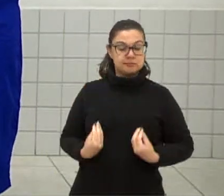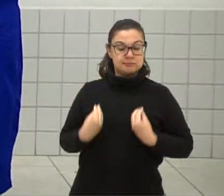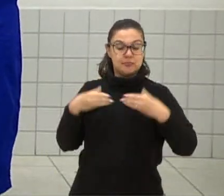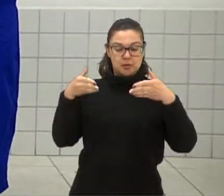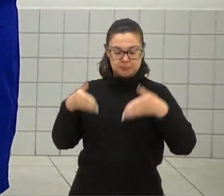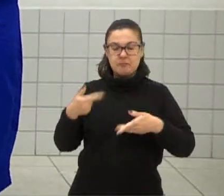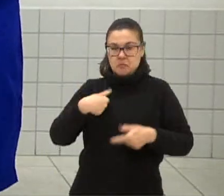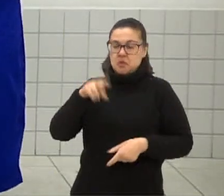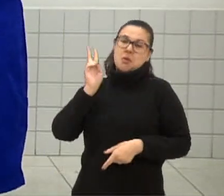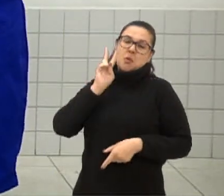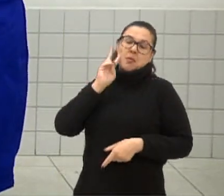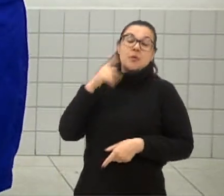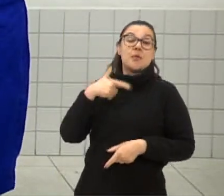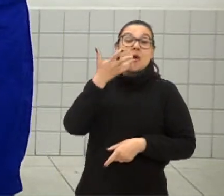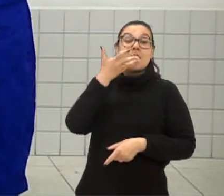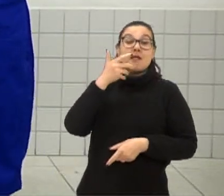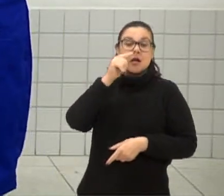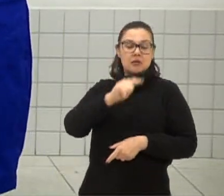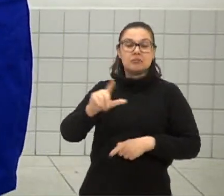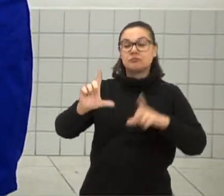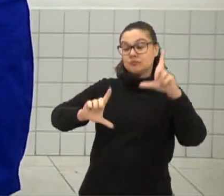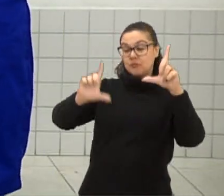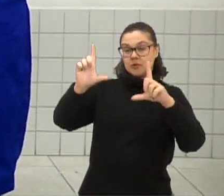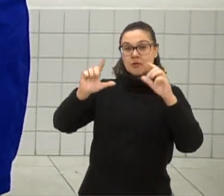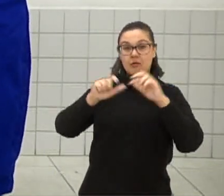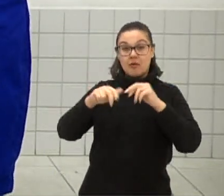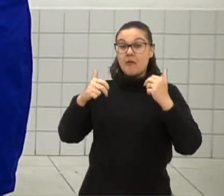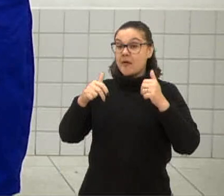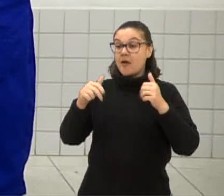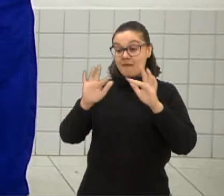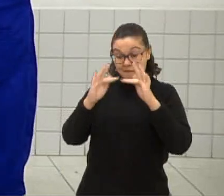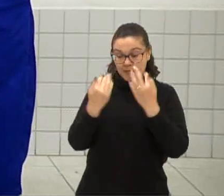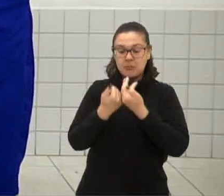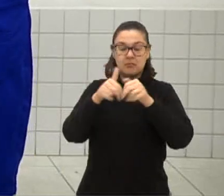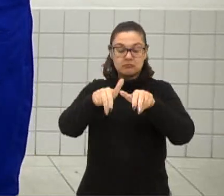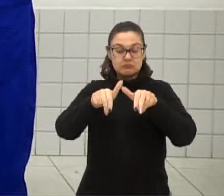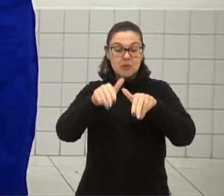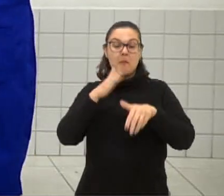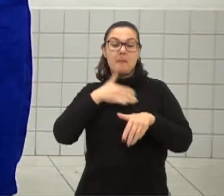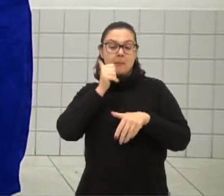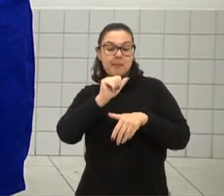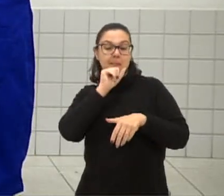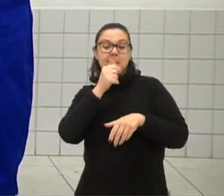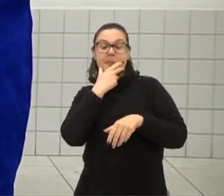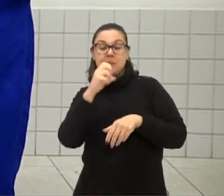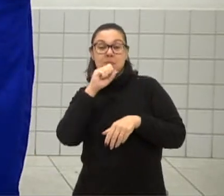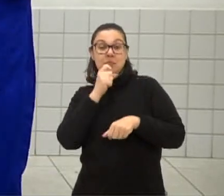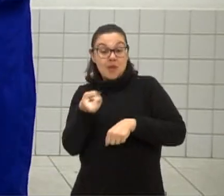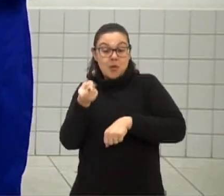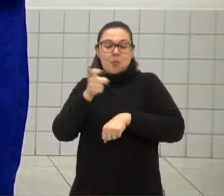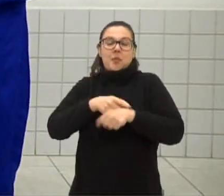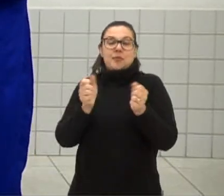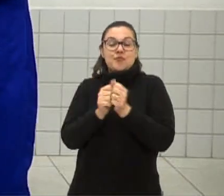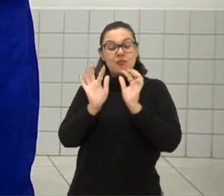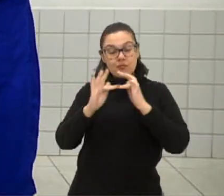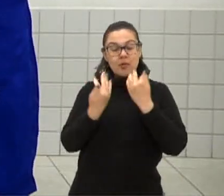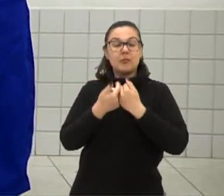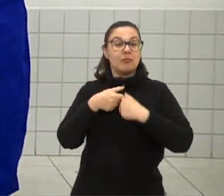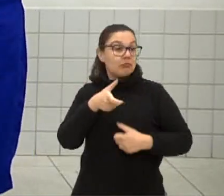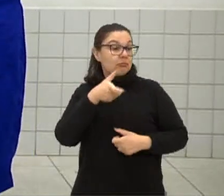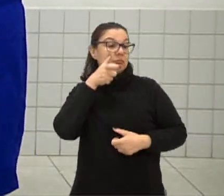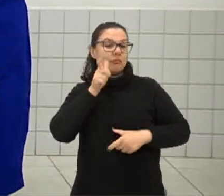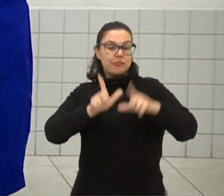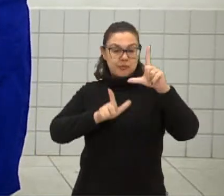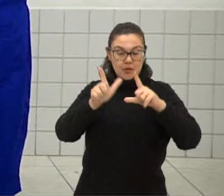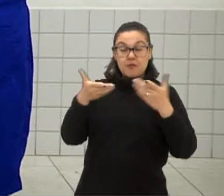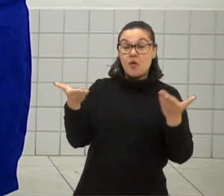lembro na minha infância que o programa, né, era estar junto ali na televisão. Meu pai, minha mãe, todo mundo tinha um momento de assistir, né? Hoje